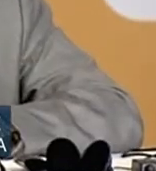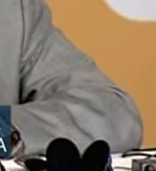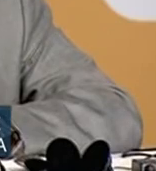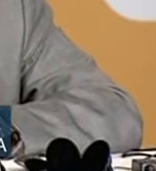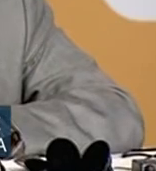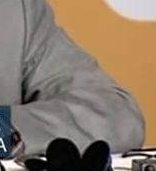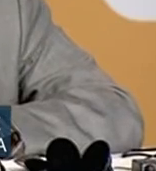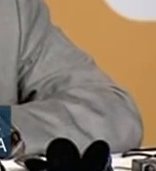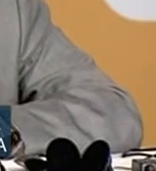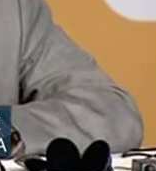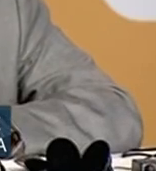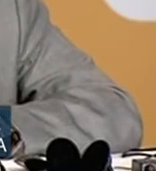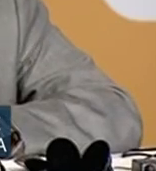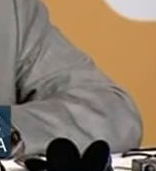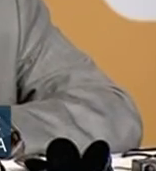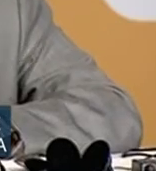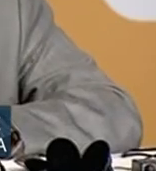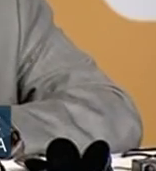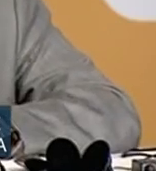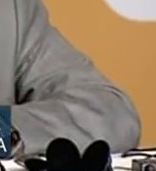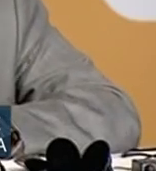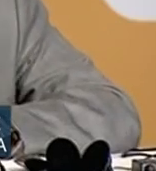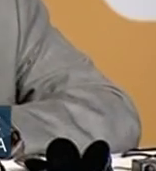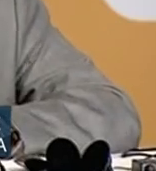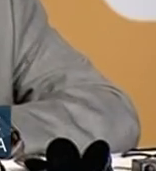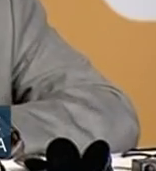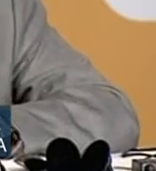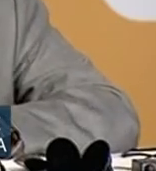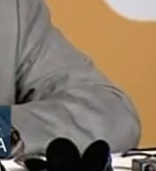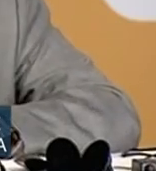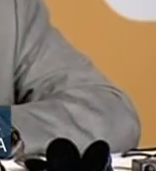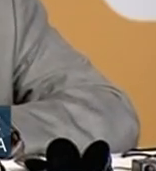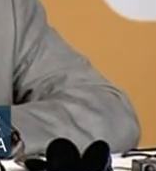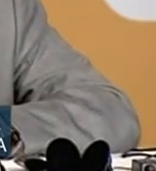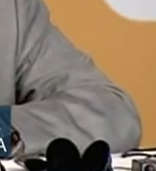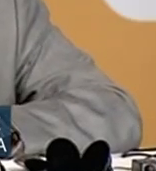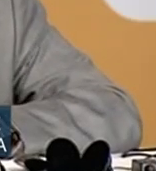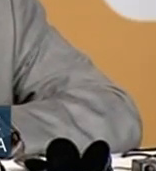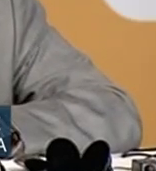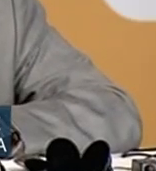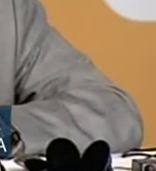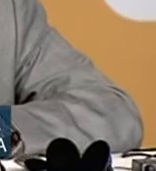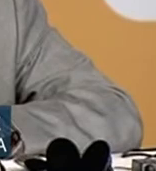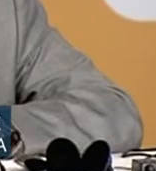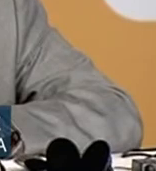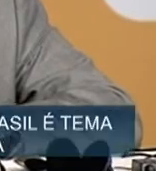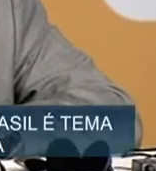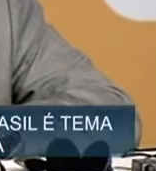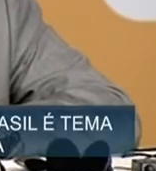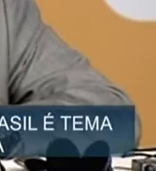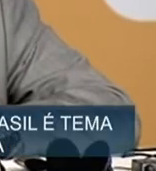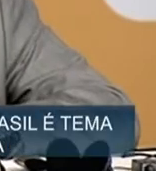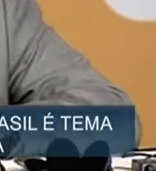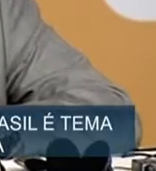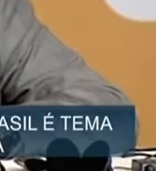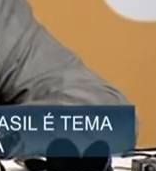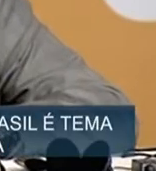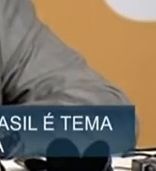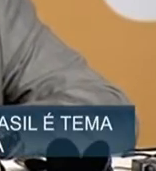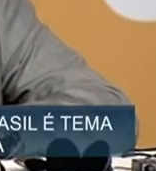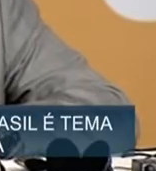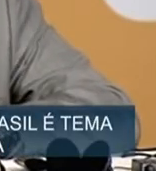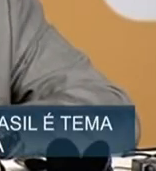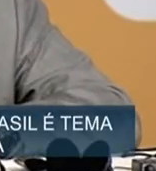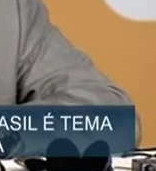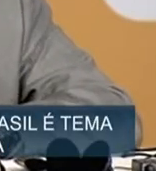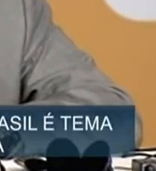não estava devidamente informada que naquela região, naquele ângulo, naquele trajeto, tinha uma fibra da Telebrás, que em funções de questões